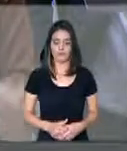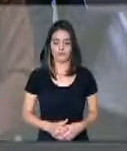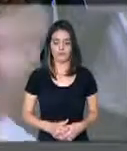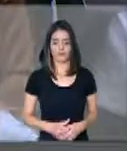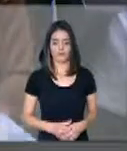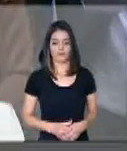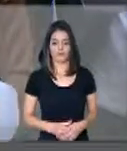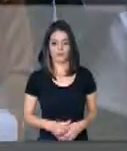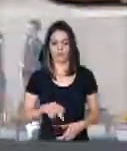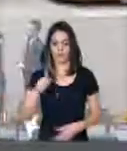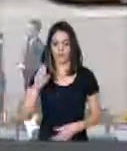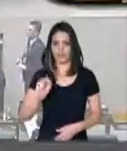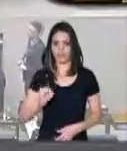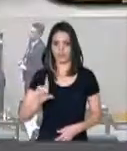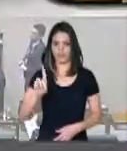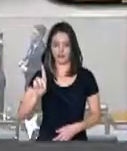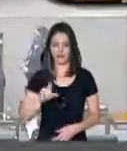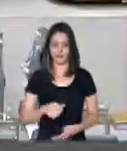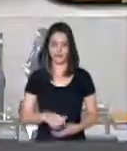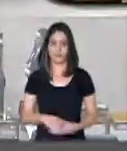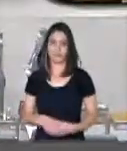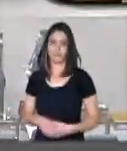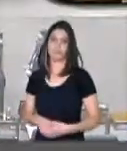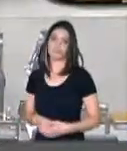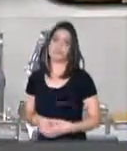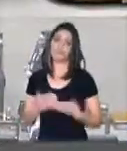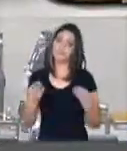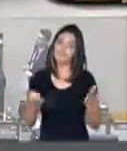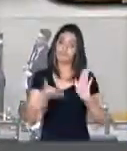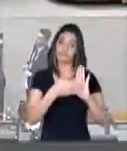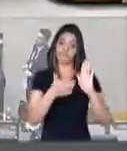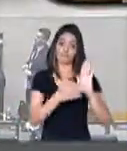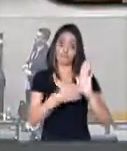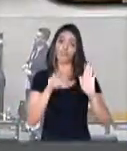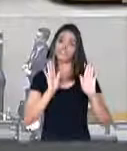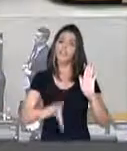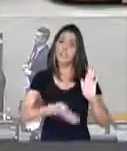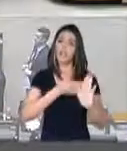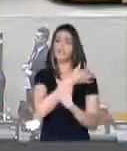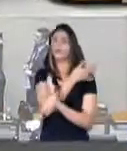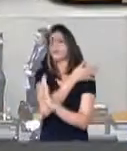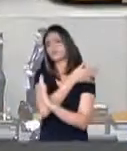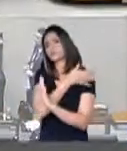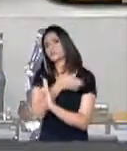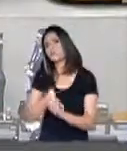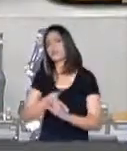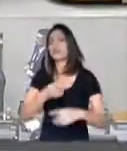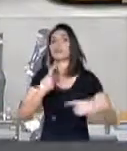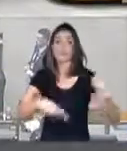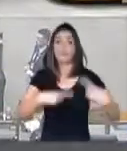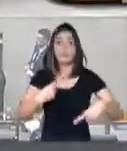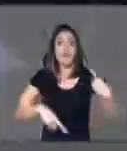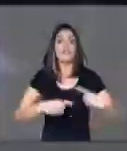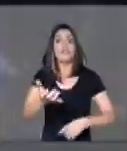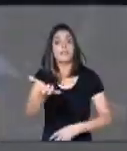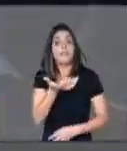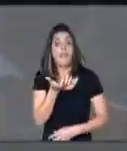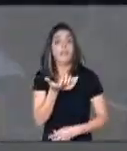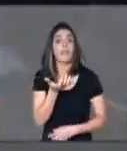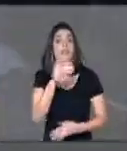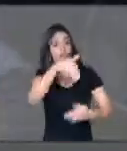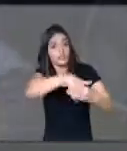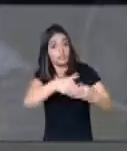PSB, presidente. PSD. Senhor presidente, essa é uma matéria que há muito tempo essa casa deseja